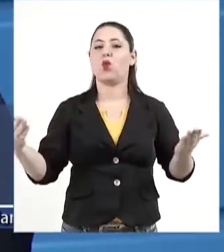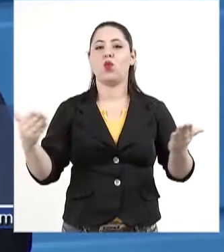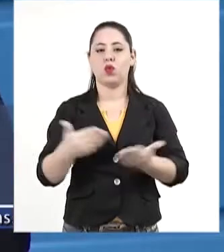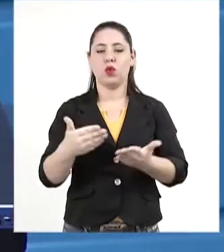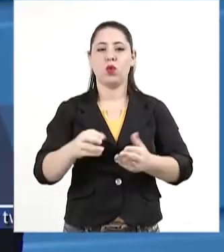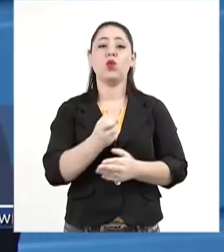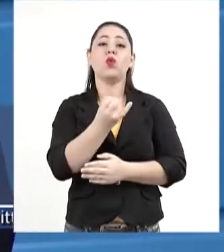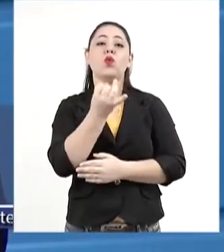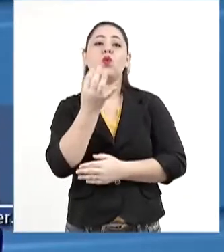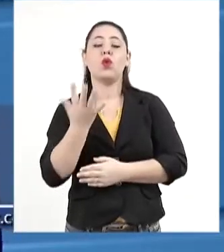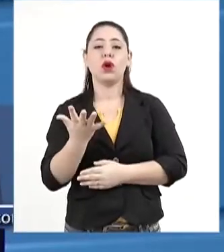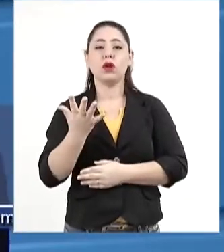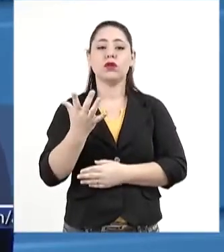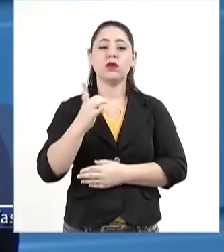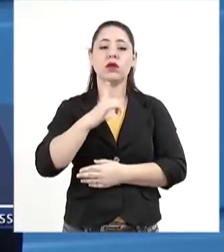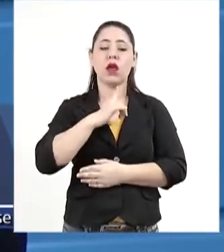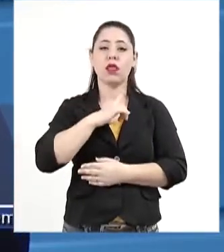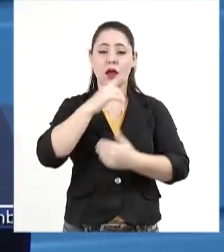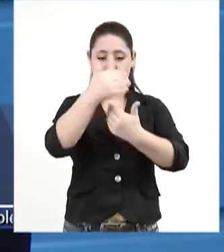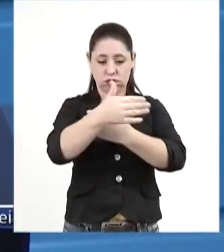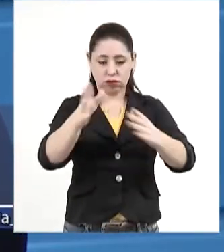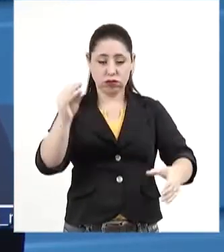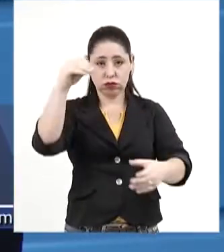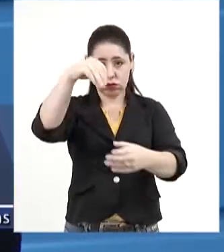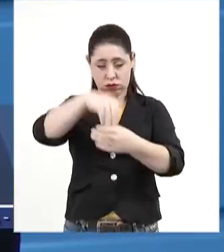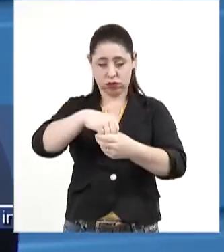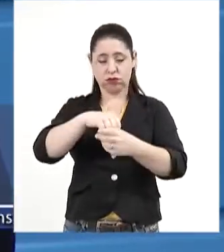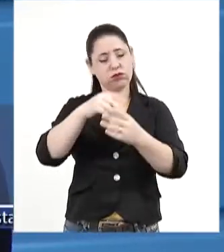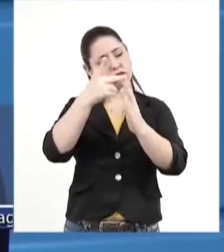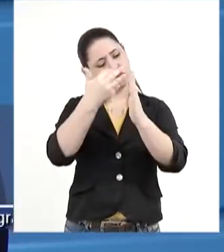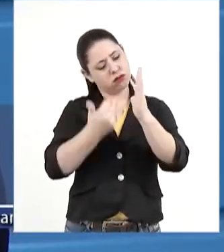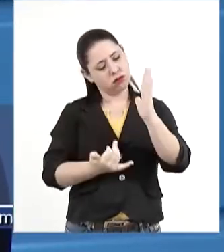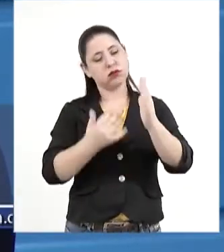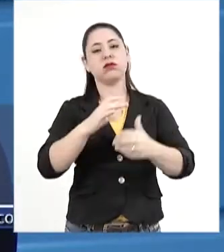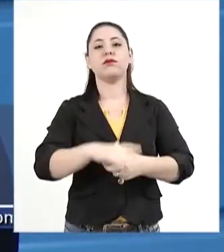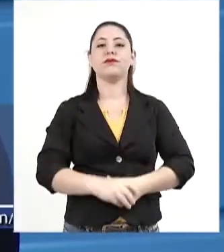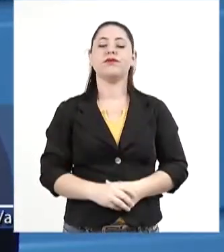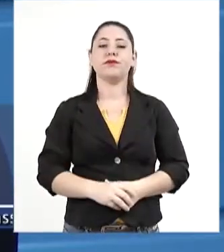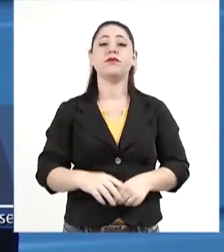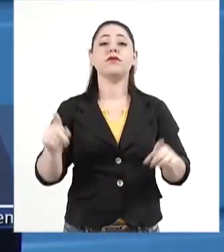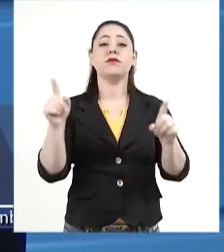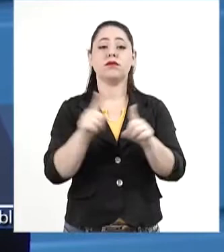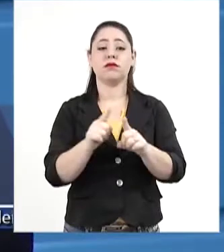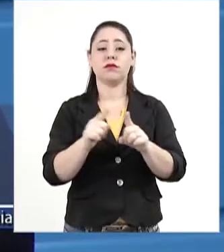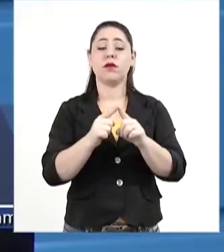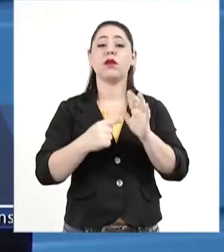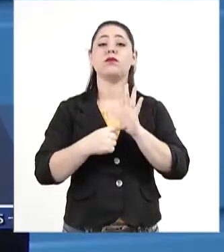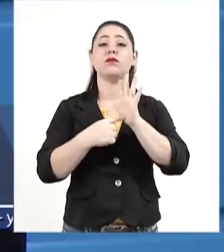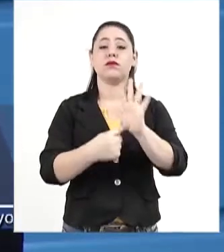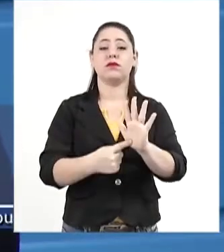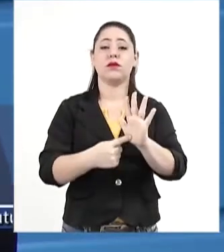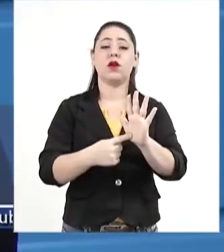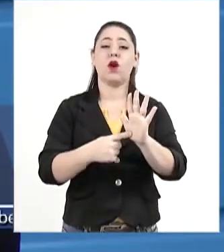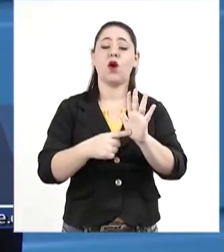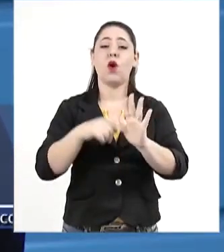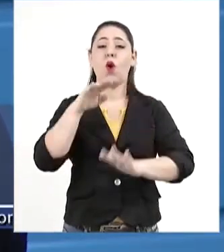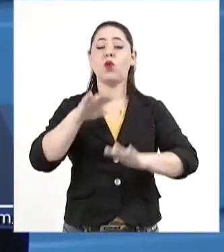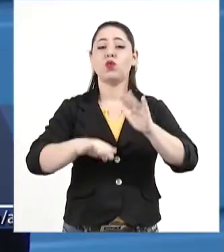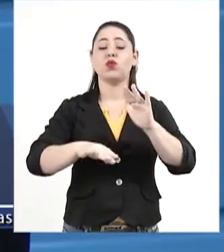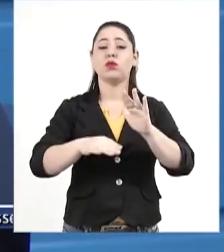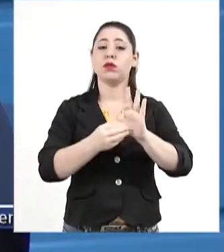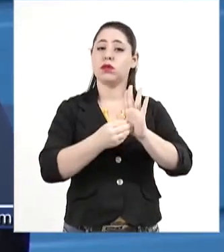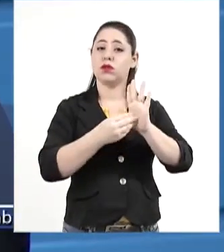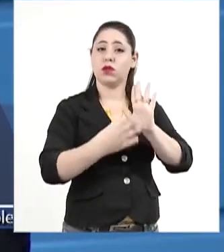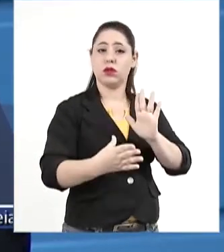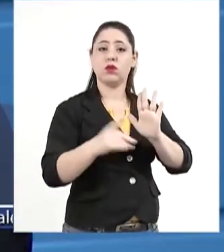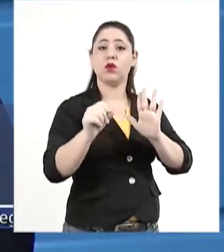quantos deles estão em gabinetes e assim por diante. Também apresento, senhor presidente, algumas indicações no